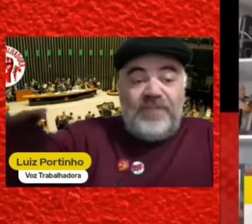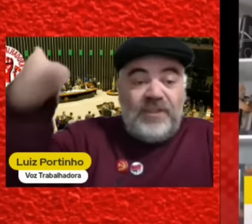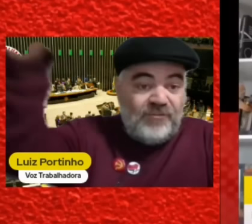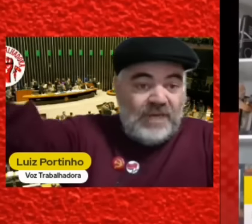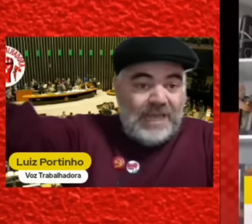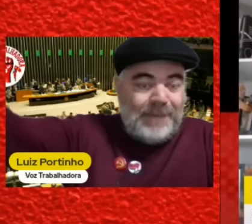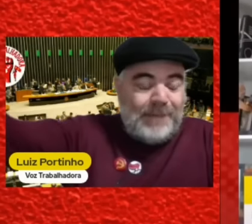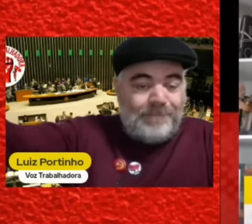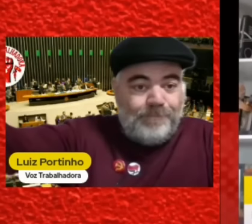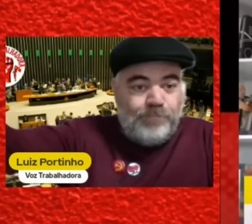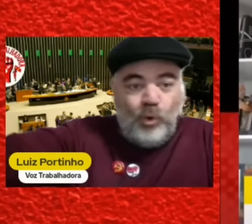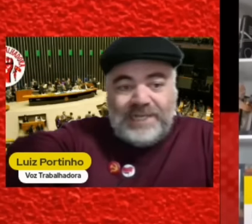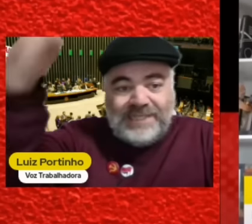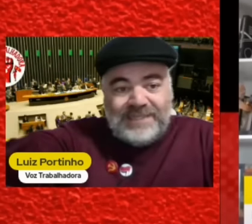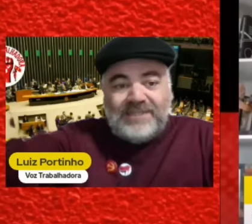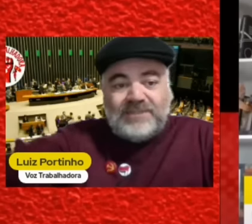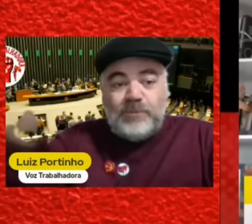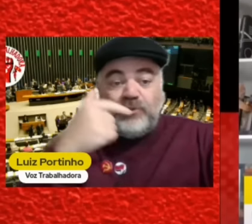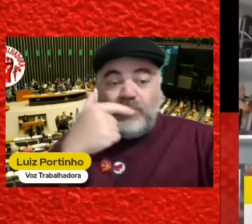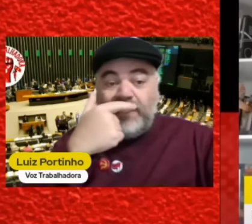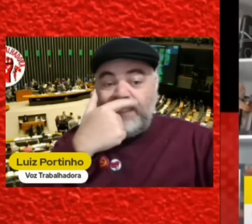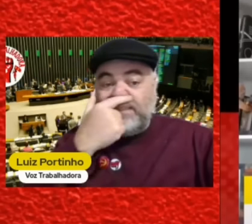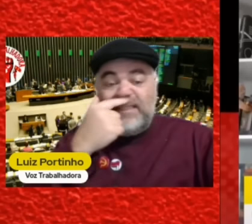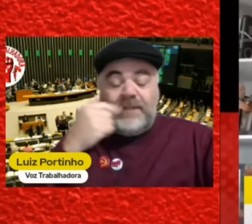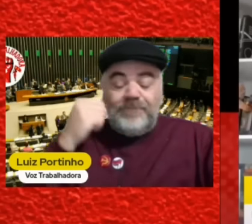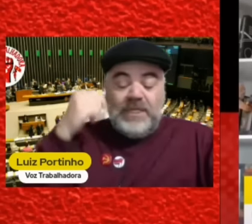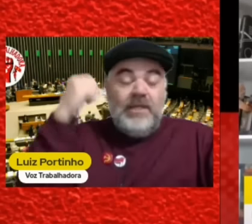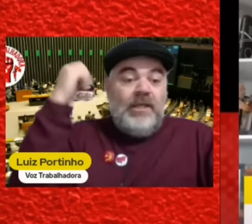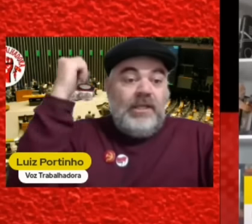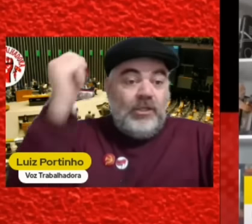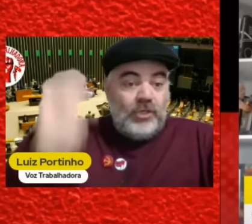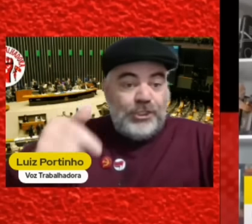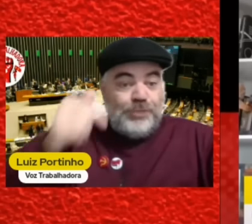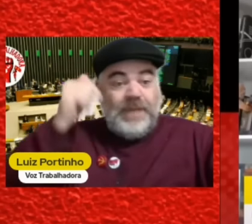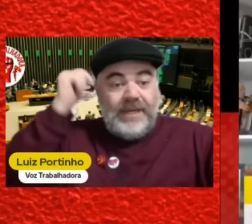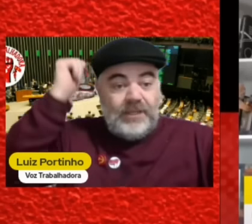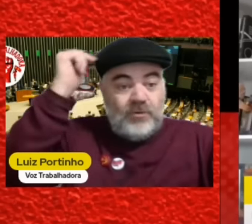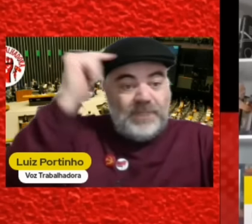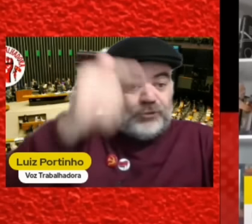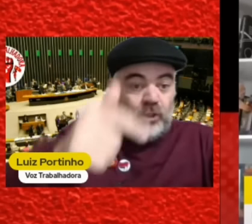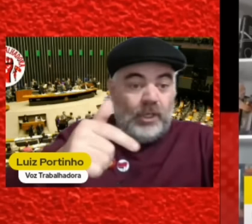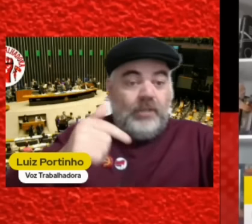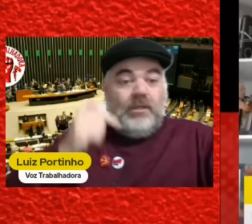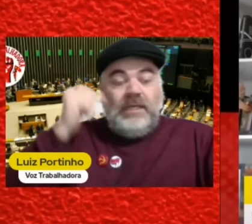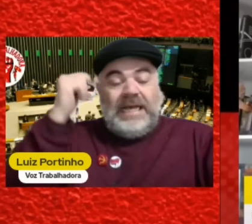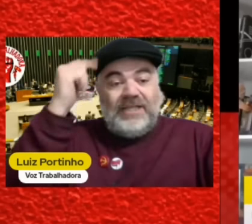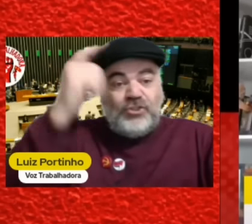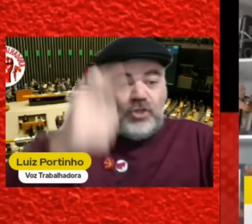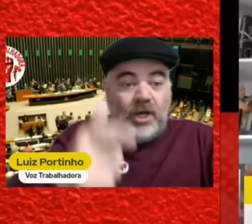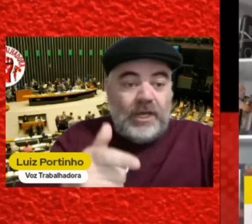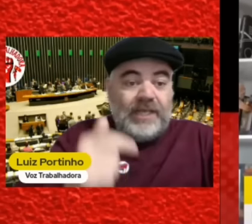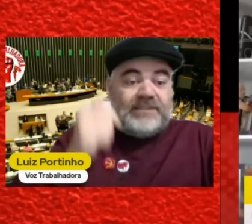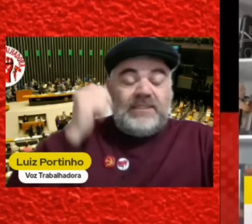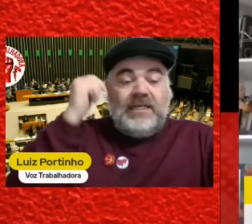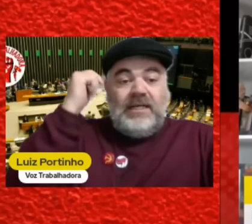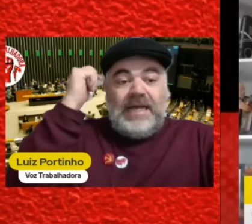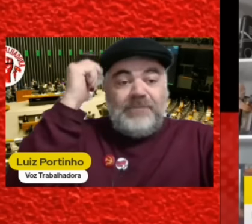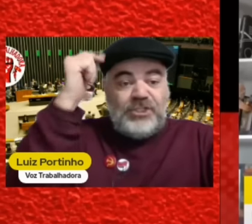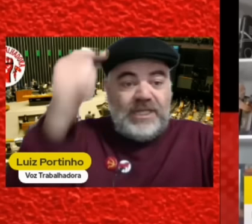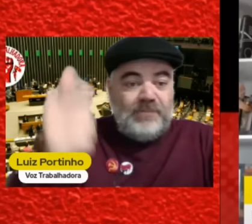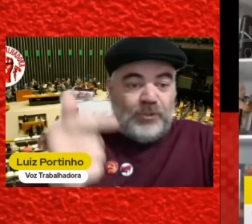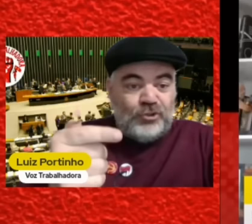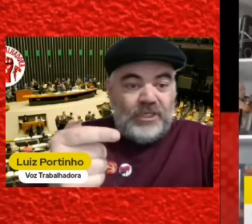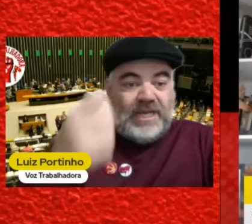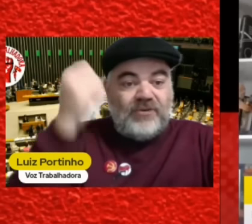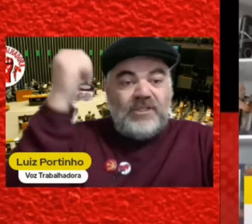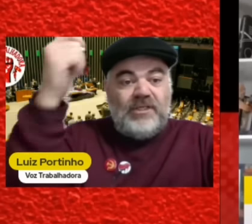ao vivo, lá para a bolha deles, bolsonarista, né? E o Lindbergh começou. As joias, a